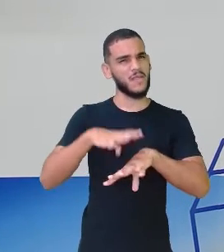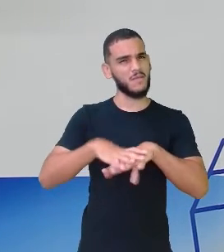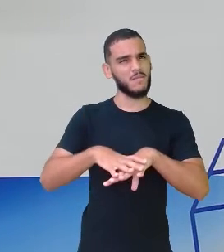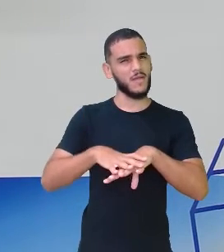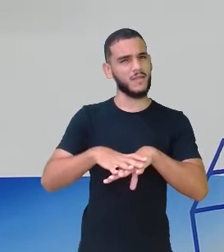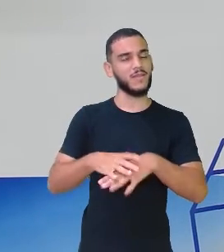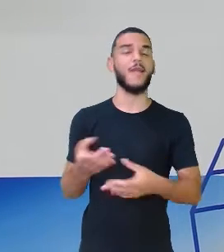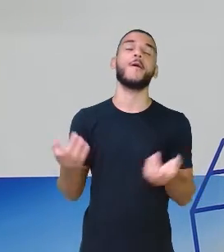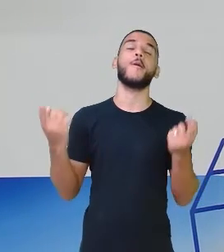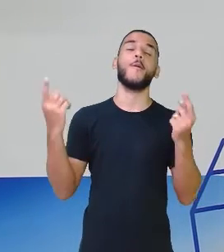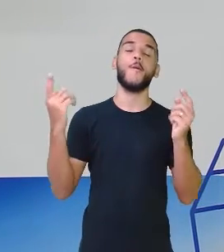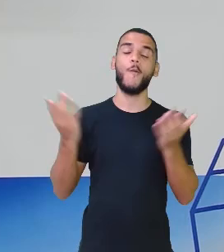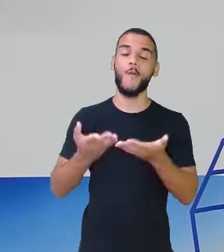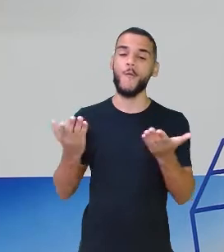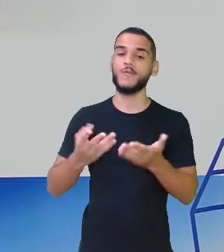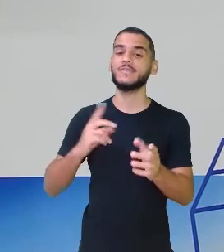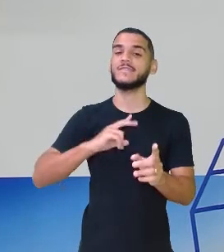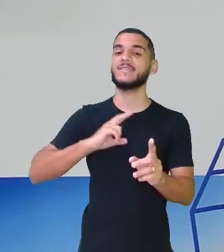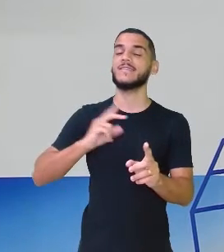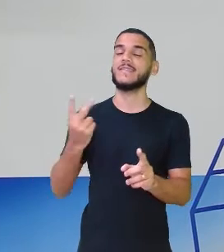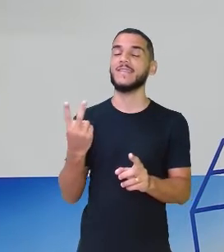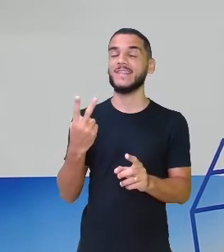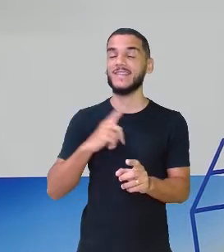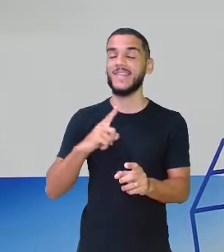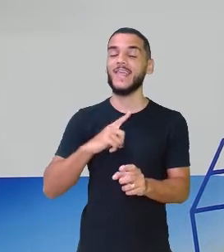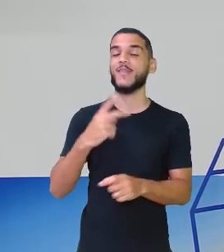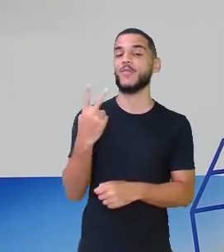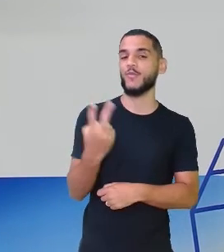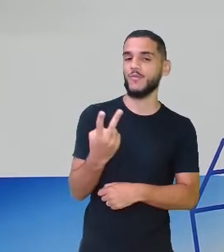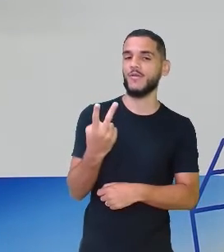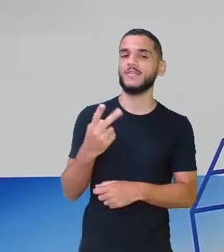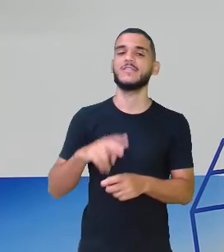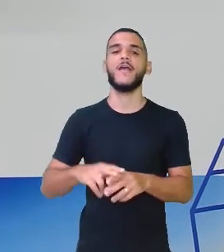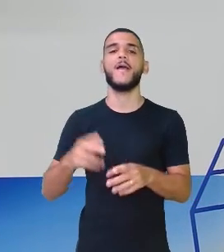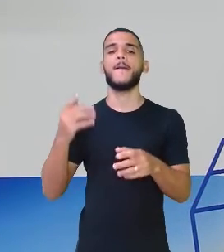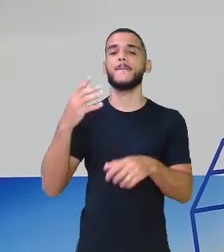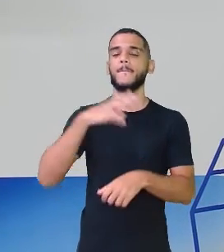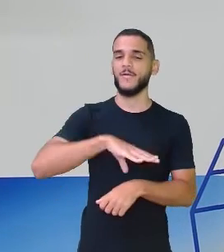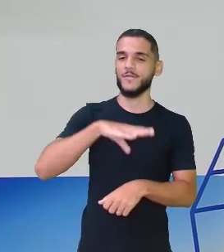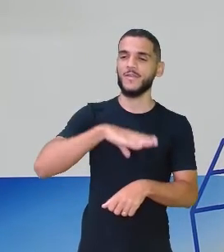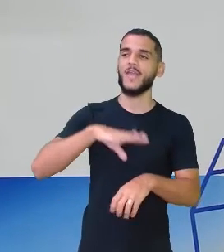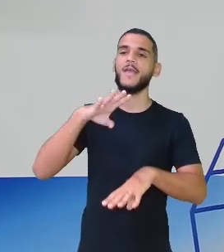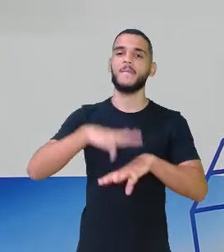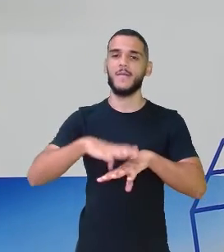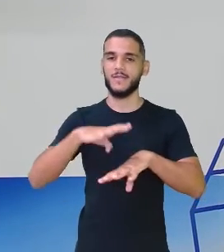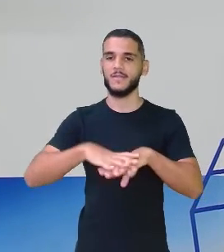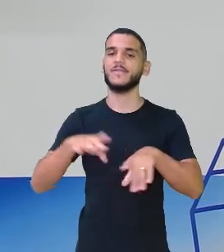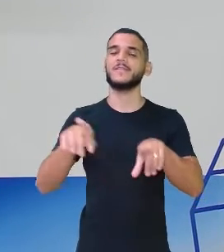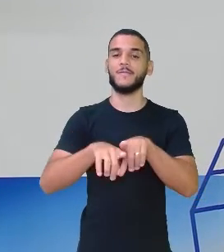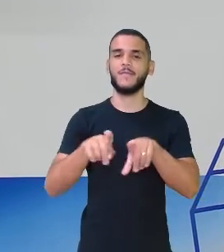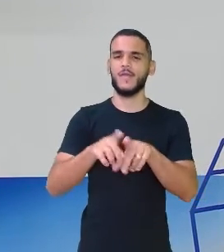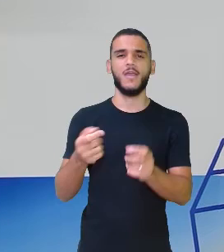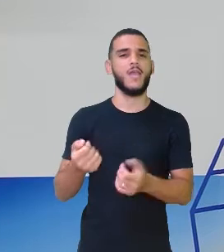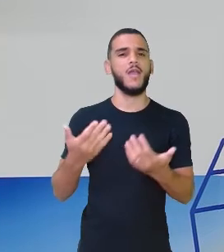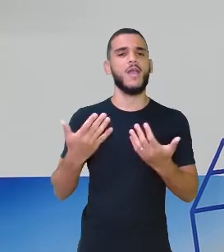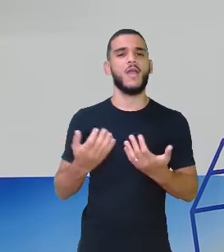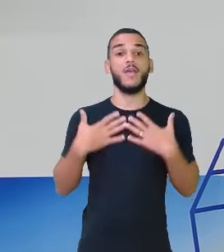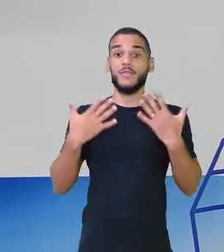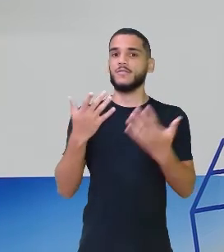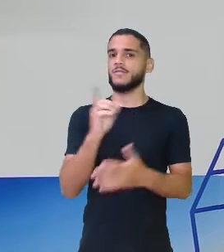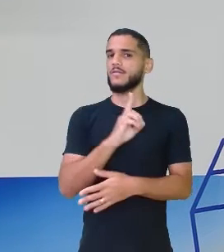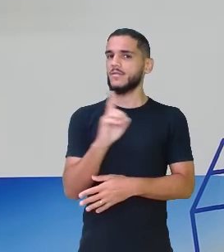dobradinha. Hoje eu vou dar aula de língua portuguesa e matemática, mas não se assustem, porque